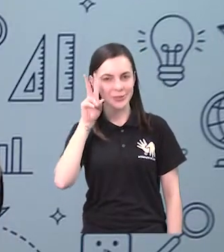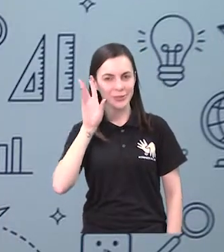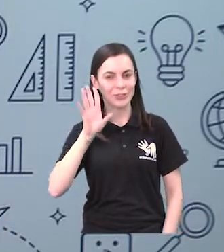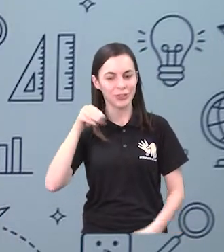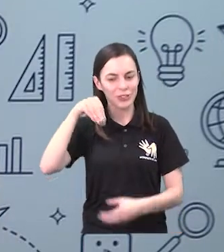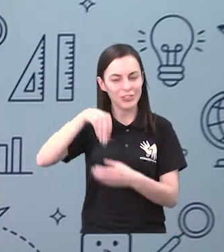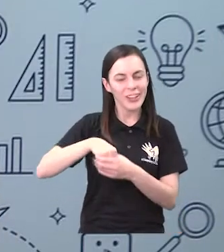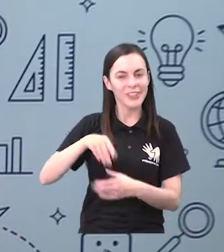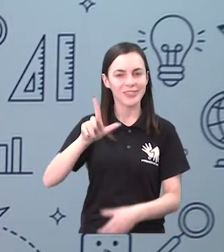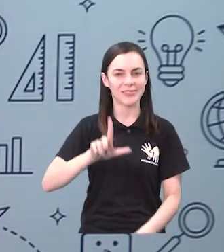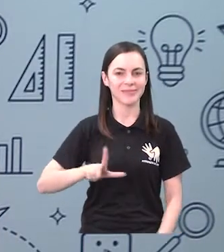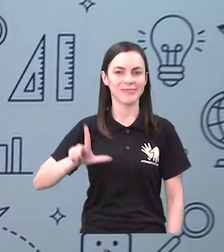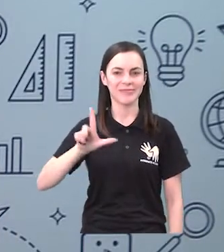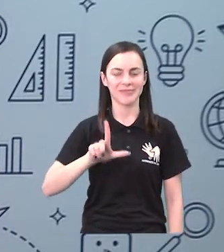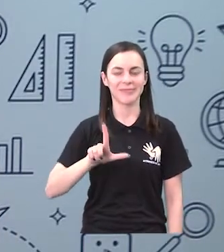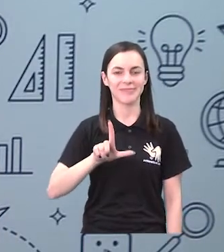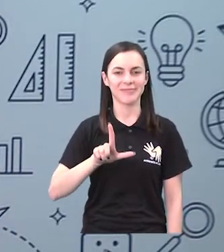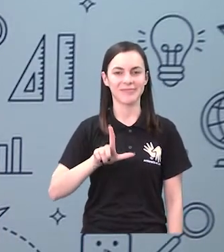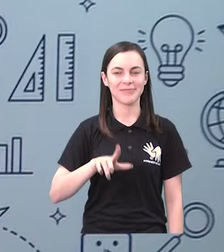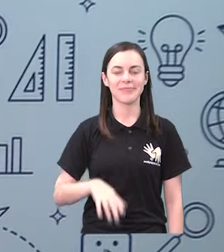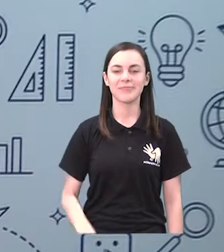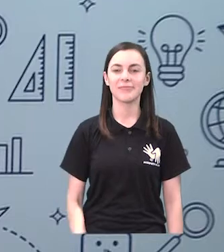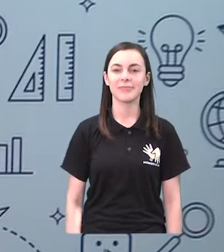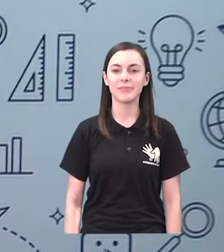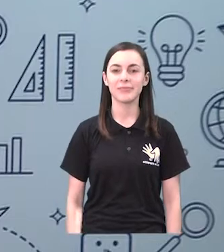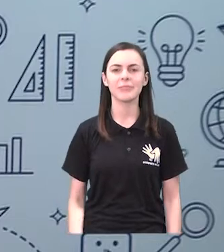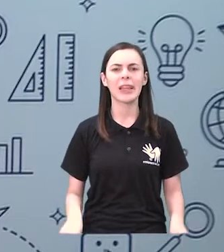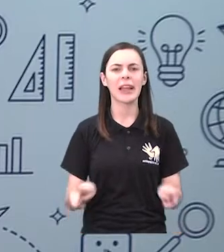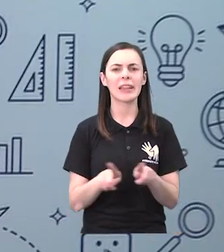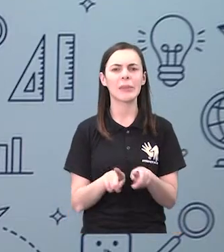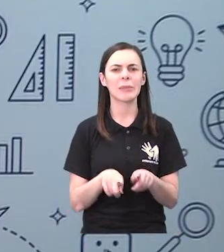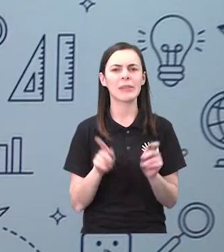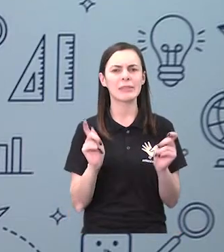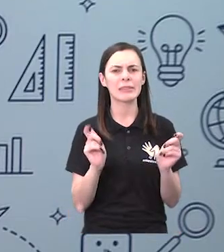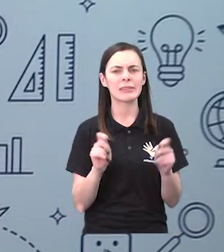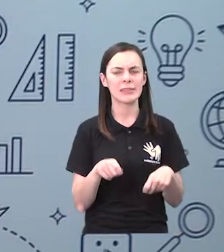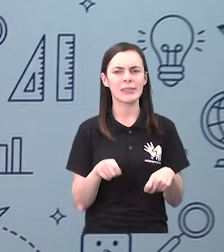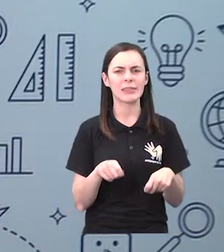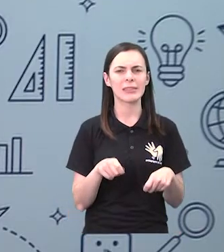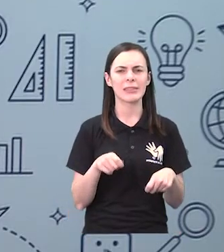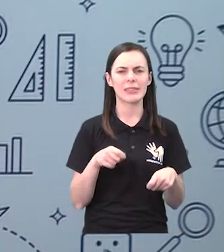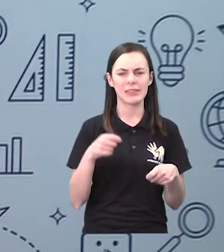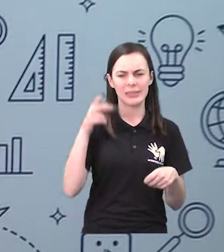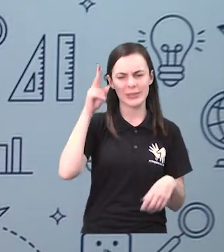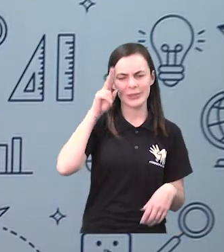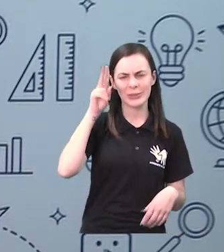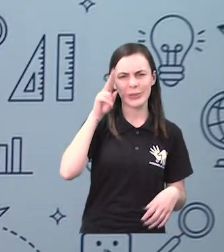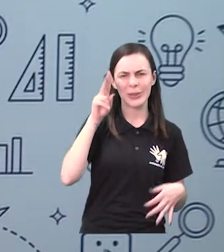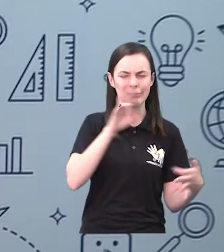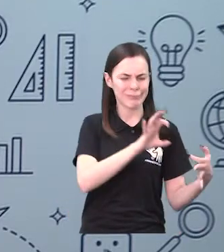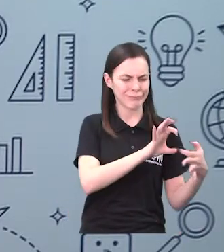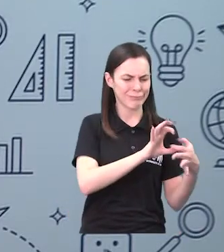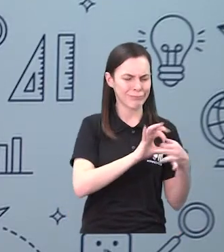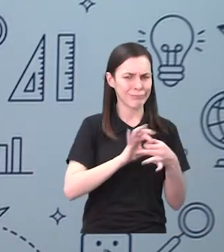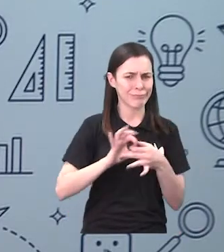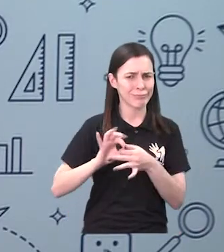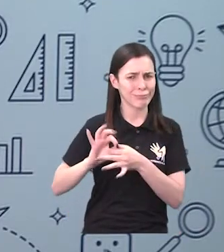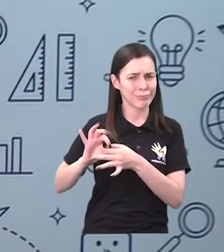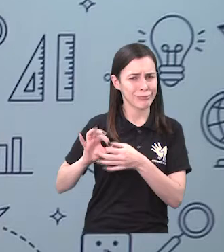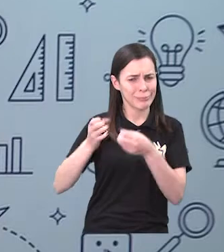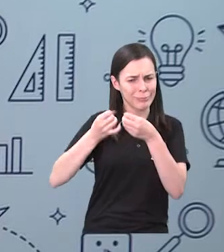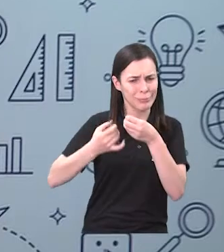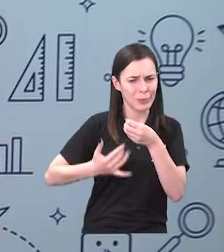dentro da história essa já é uma história que traz muitas possibilidades Então eu quero que a gente